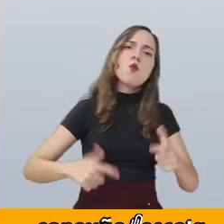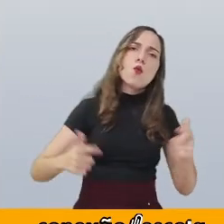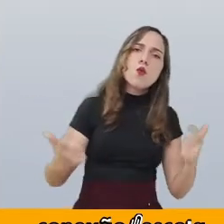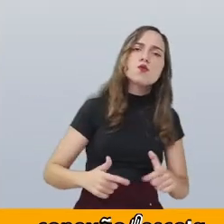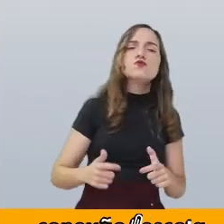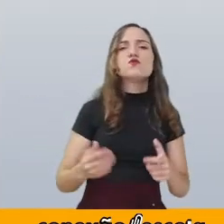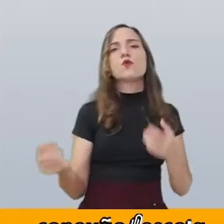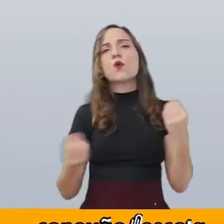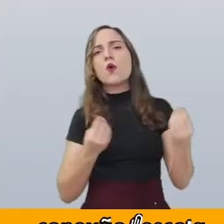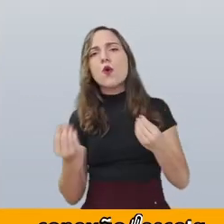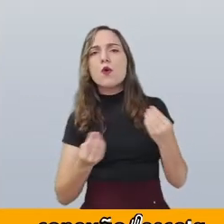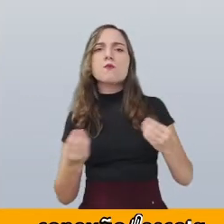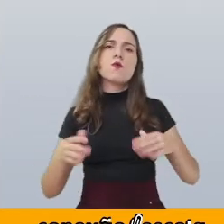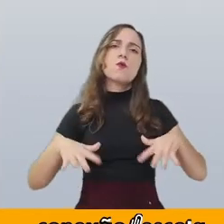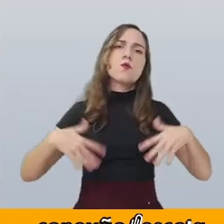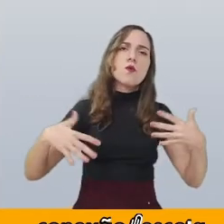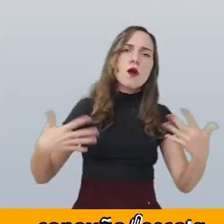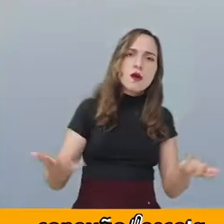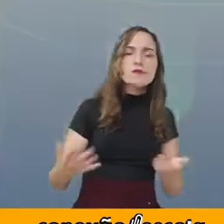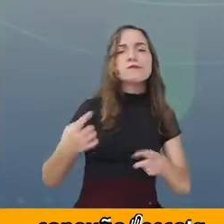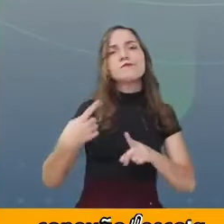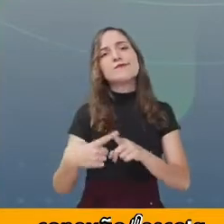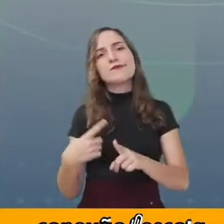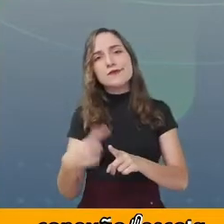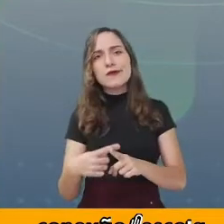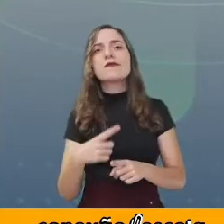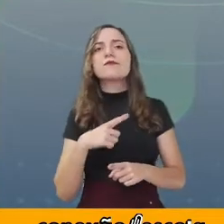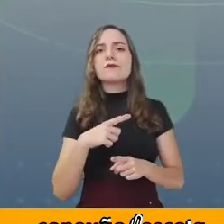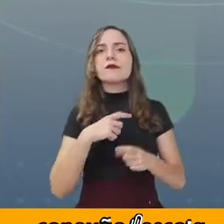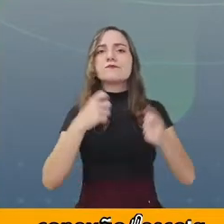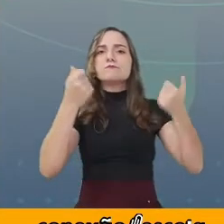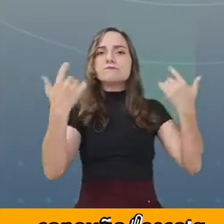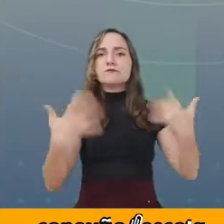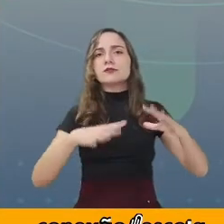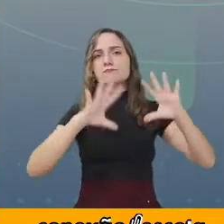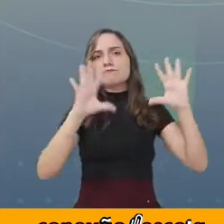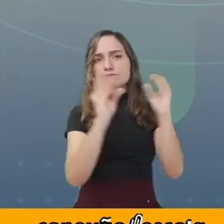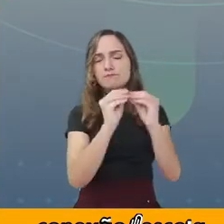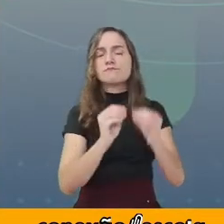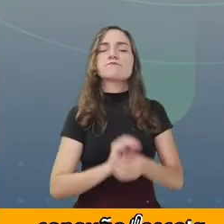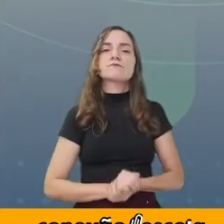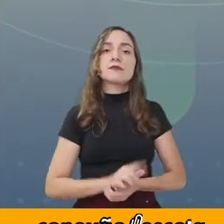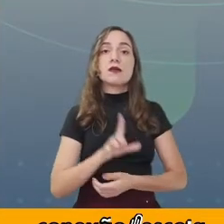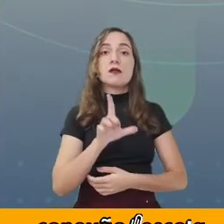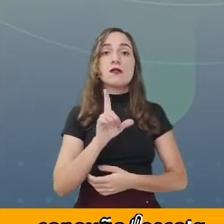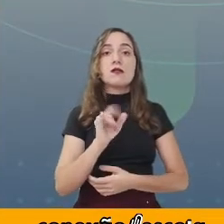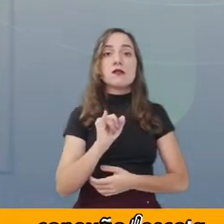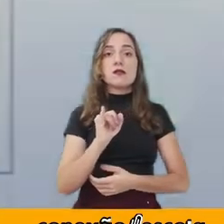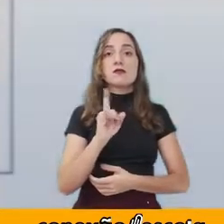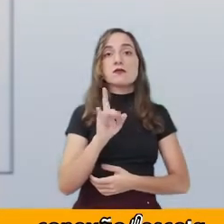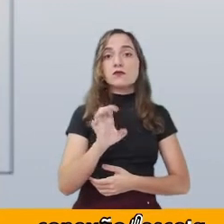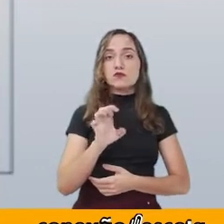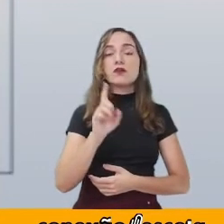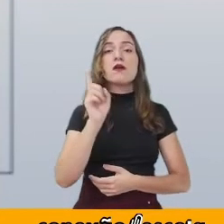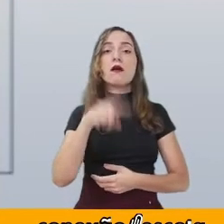quando, como e por quê. E o corpo do texto é a